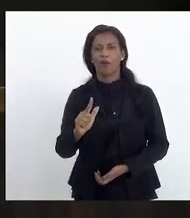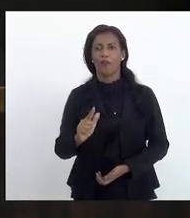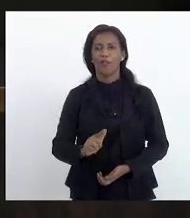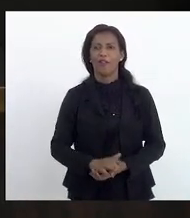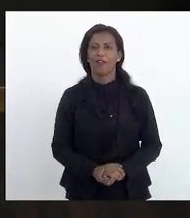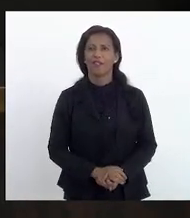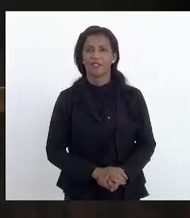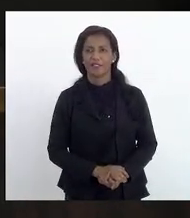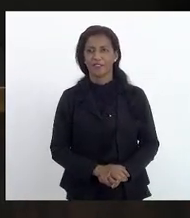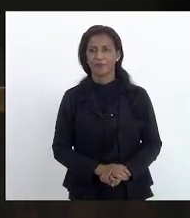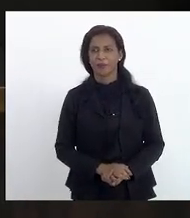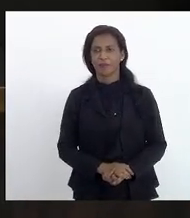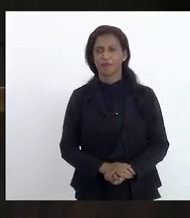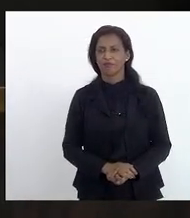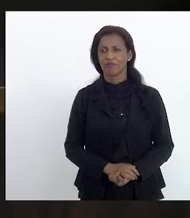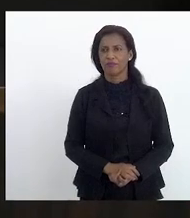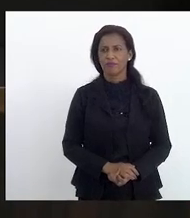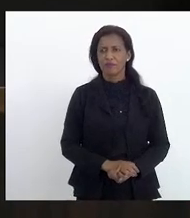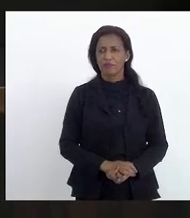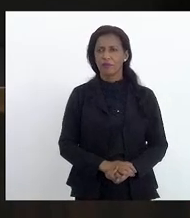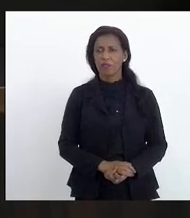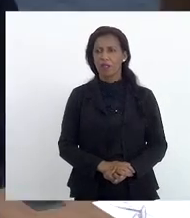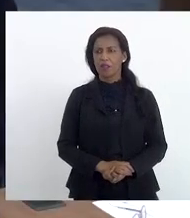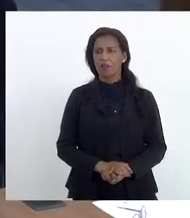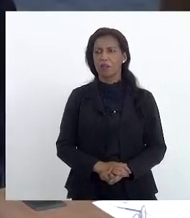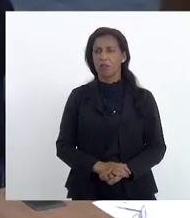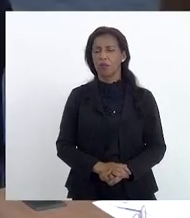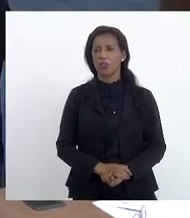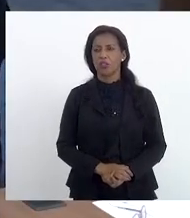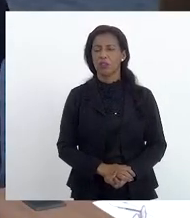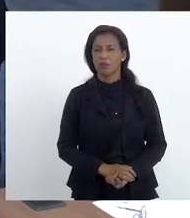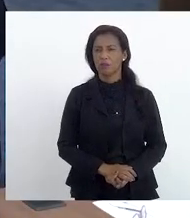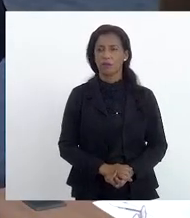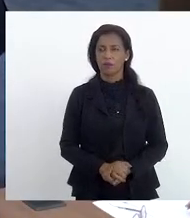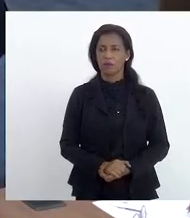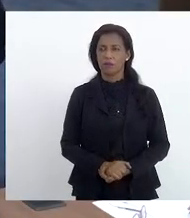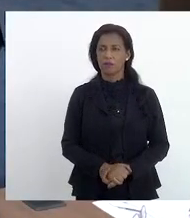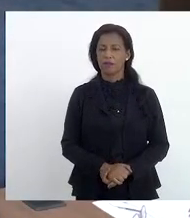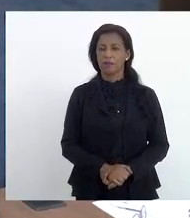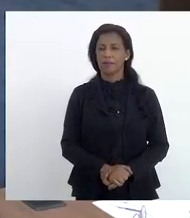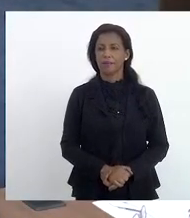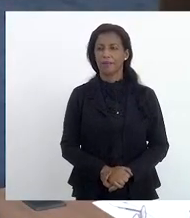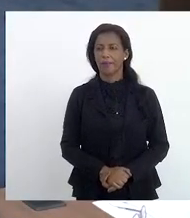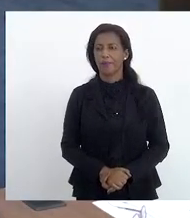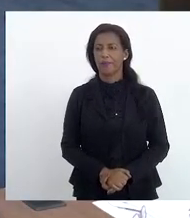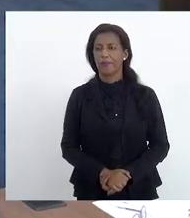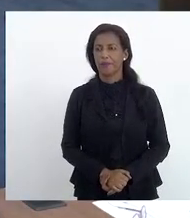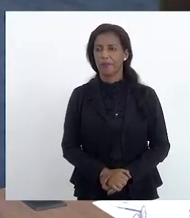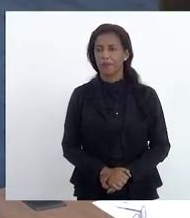Hoje, já caminhei hoje 7 quilômetros para preparação para sábado.